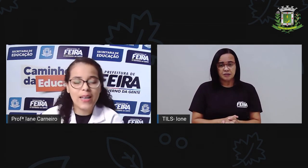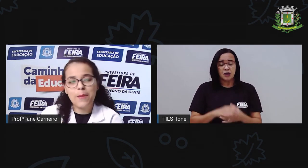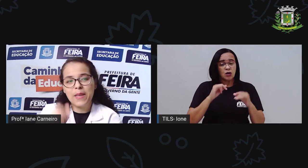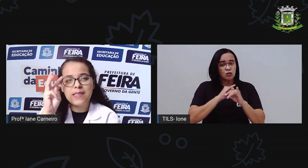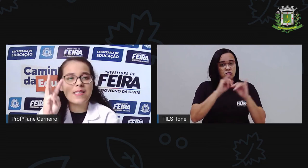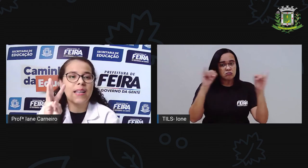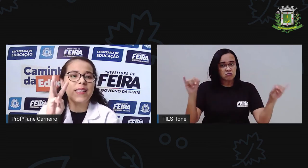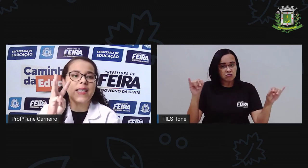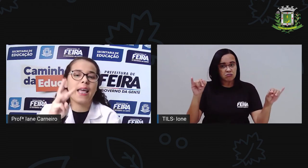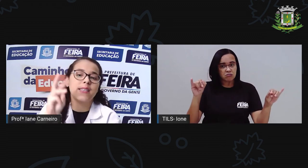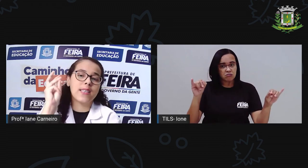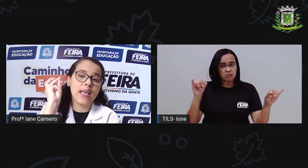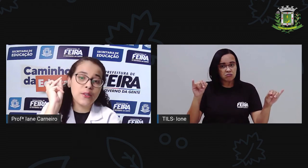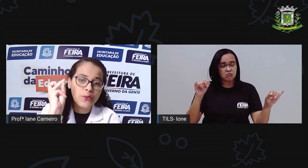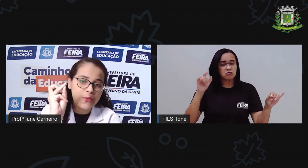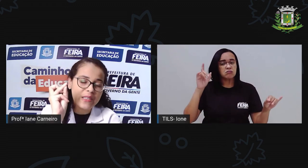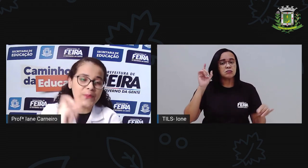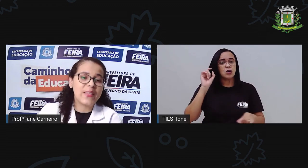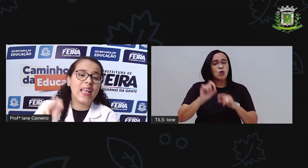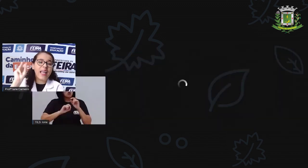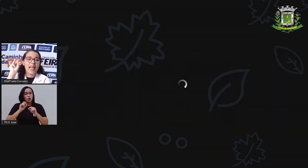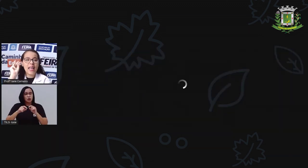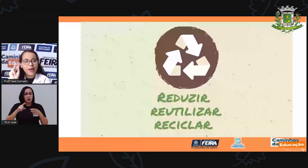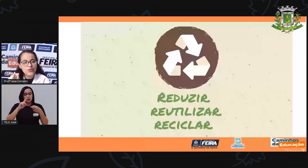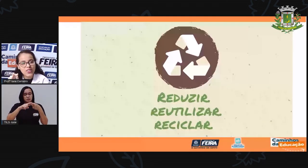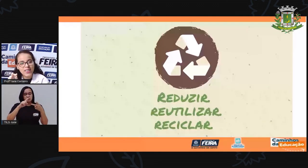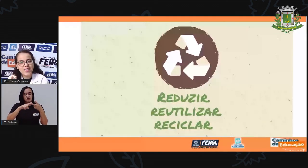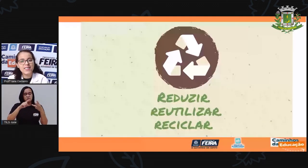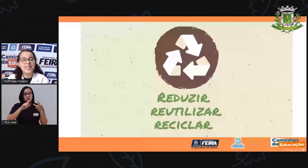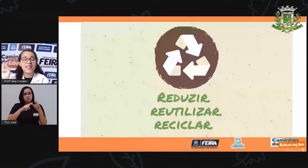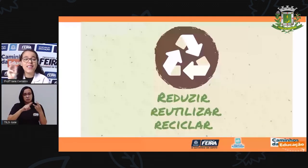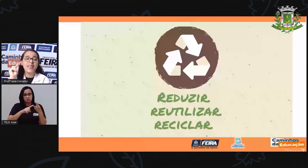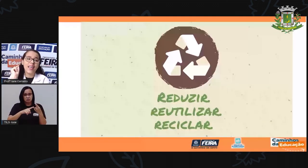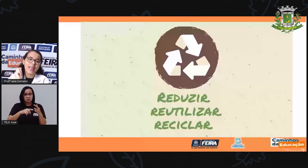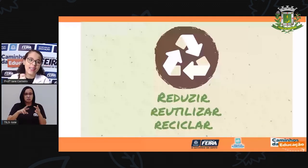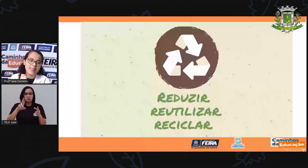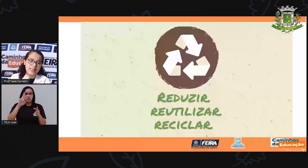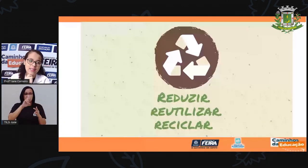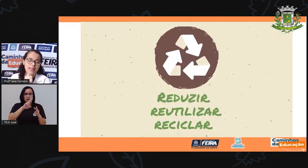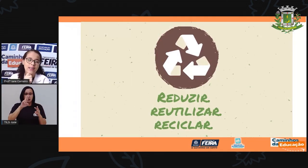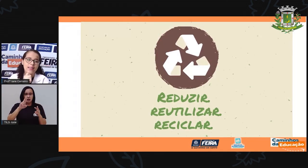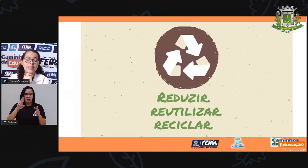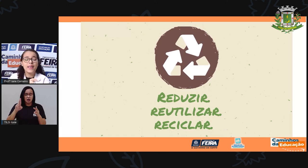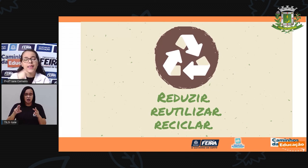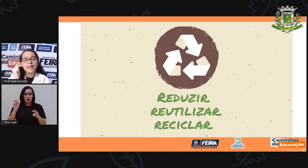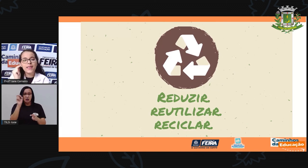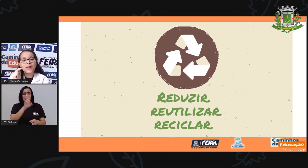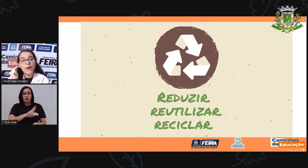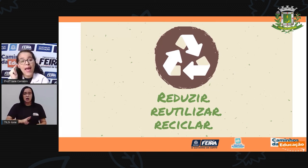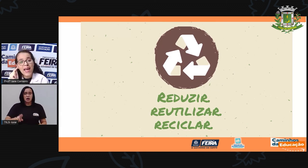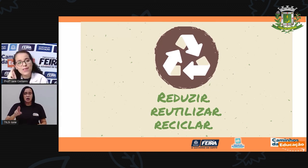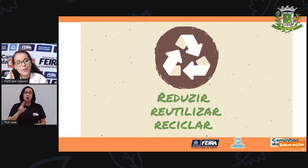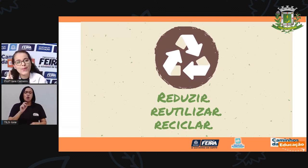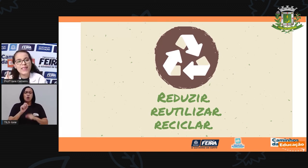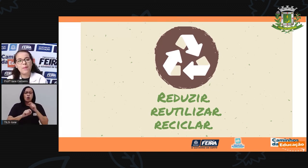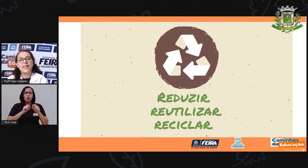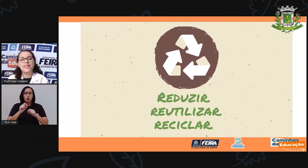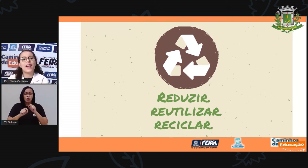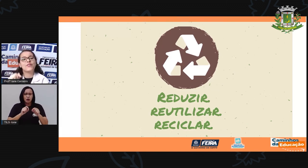Reduzam, lembrem desses três R's, reduzam, reutilizem e reciclem e tenham